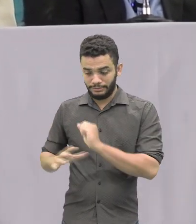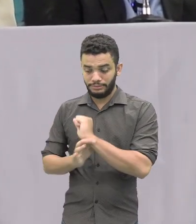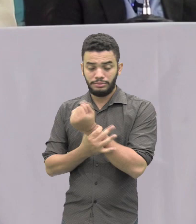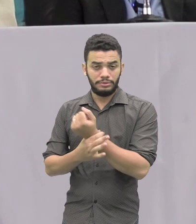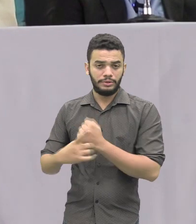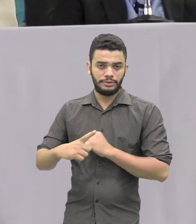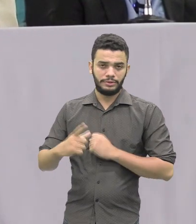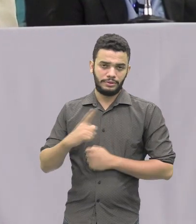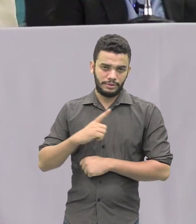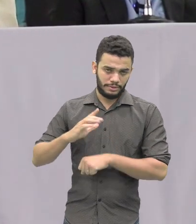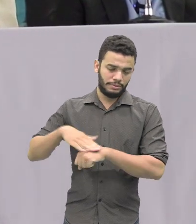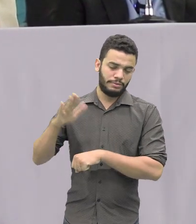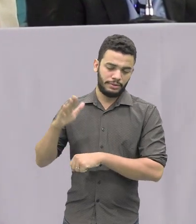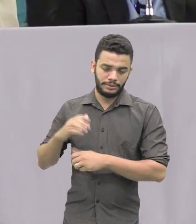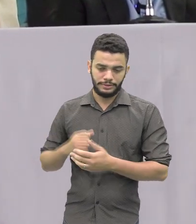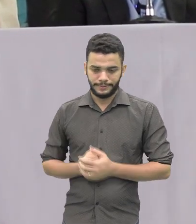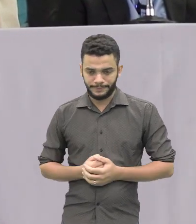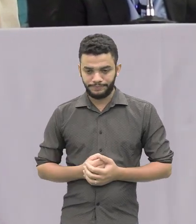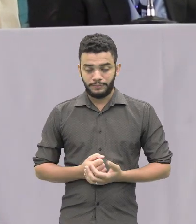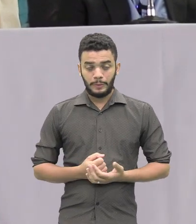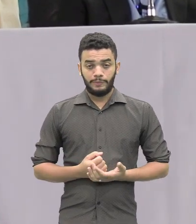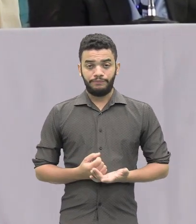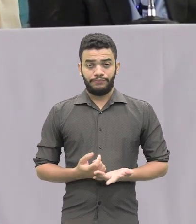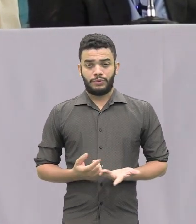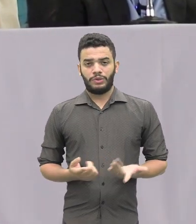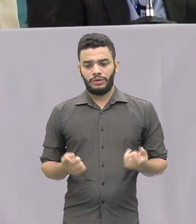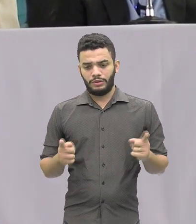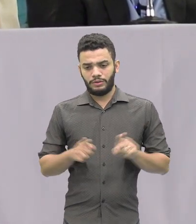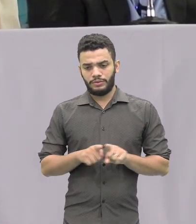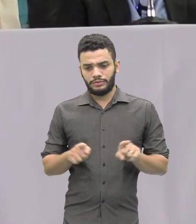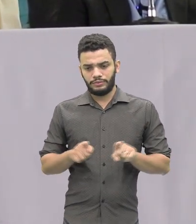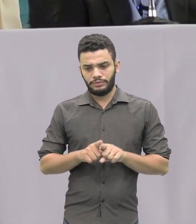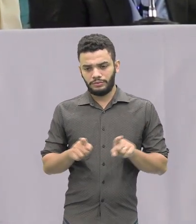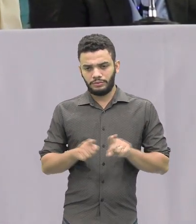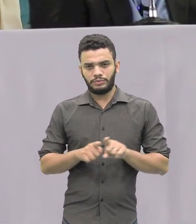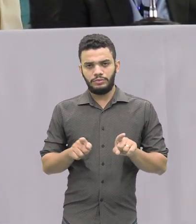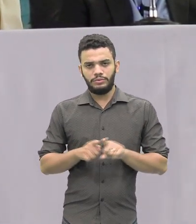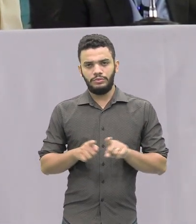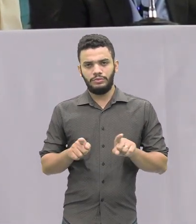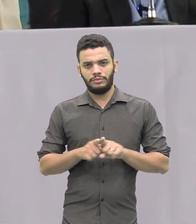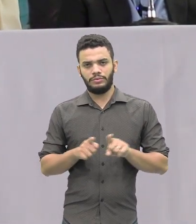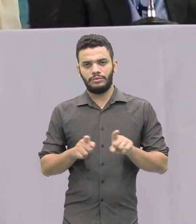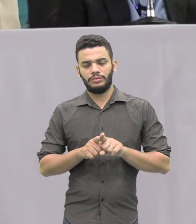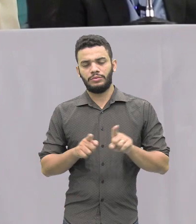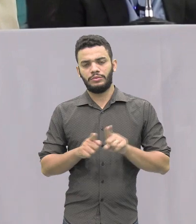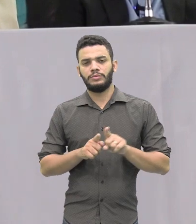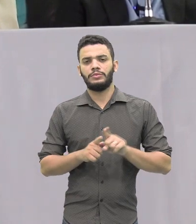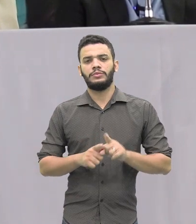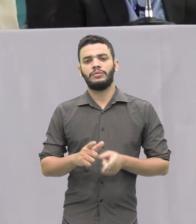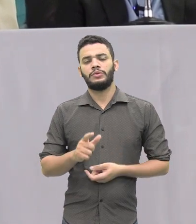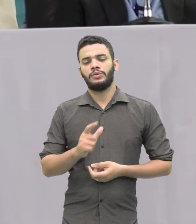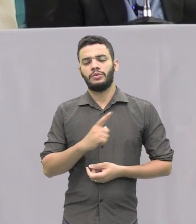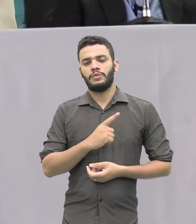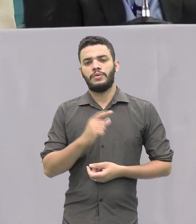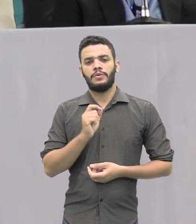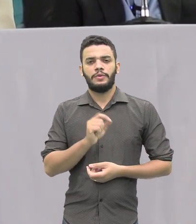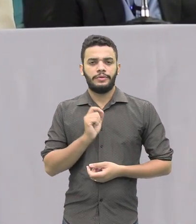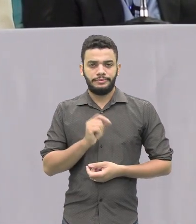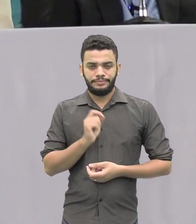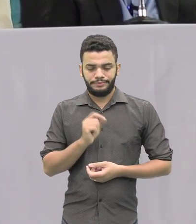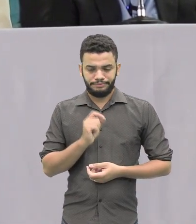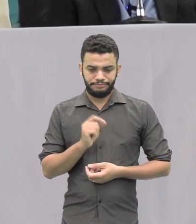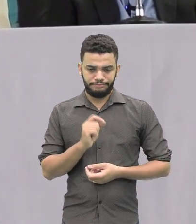as nossas crianças em Governador Valadares mas teve uma uma vitória muito grande que eu gostaria de destacar